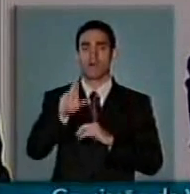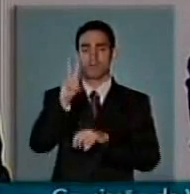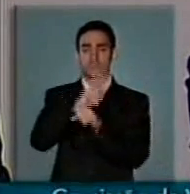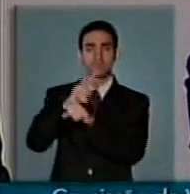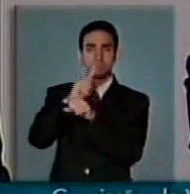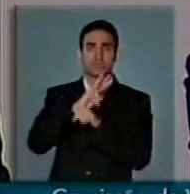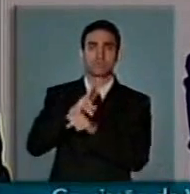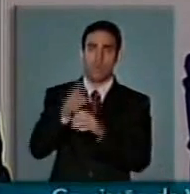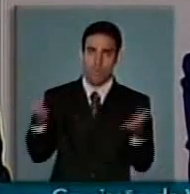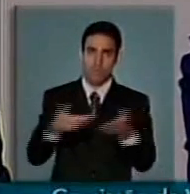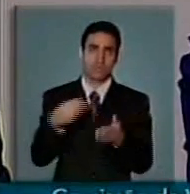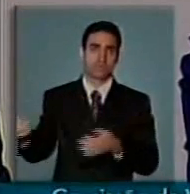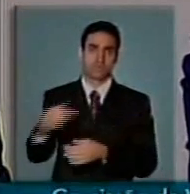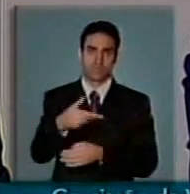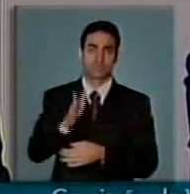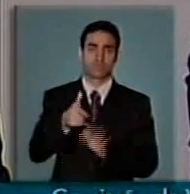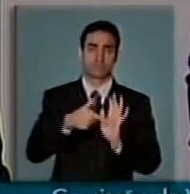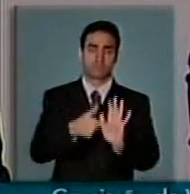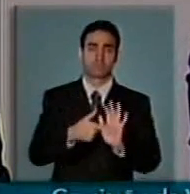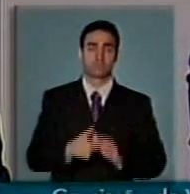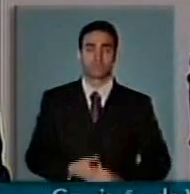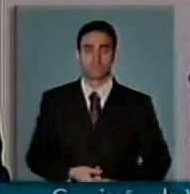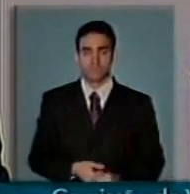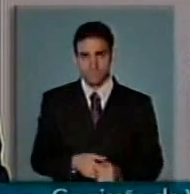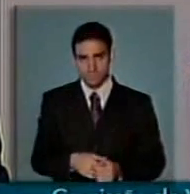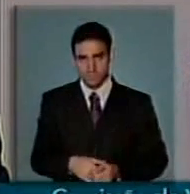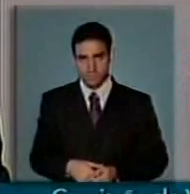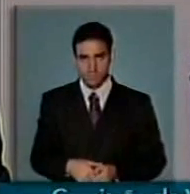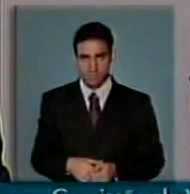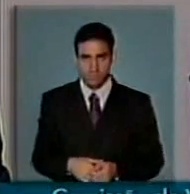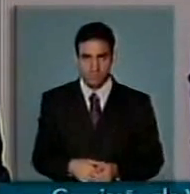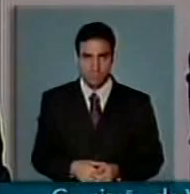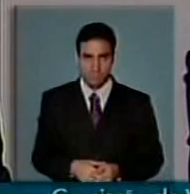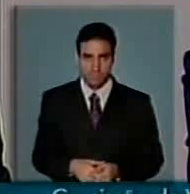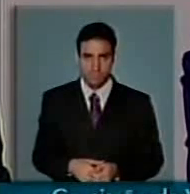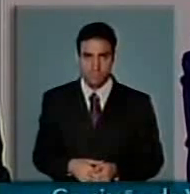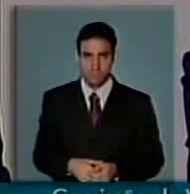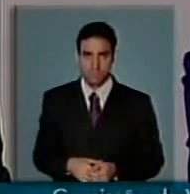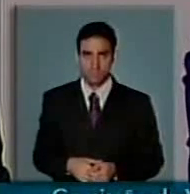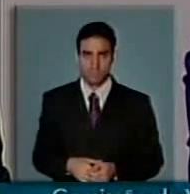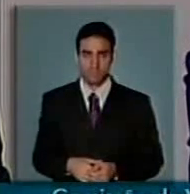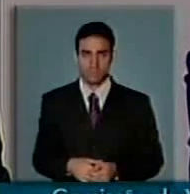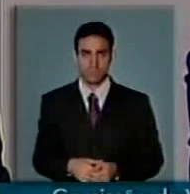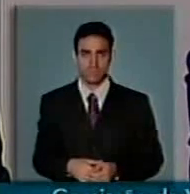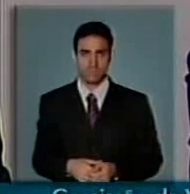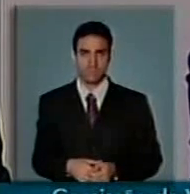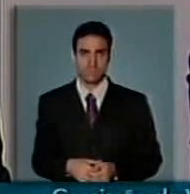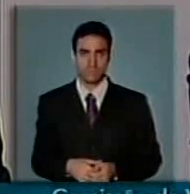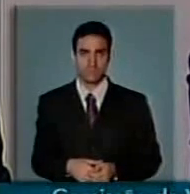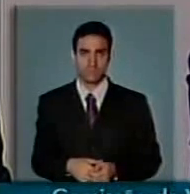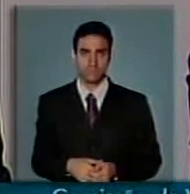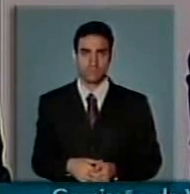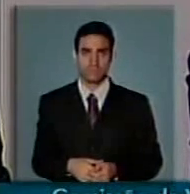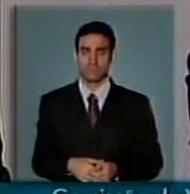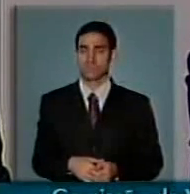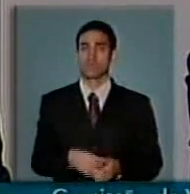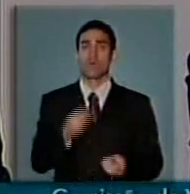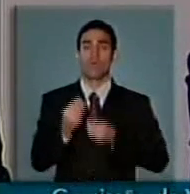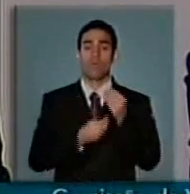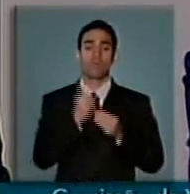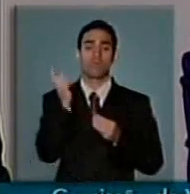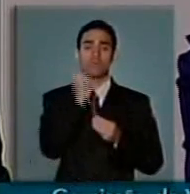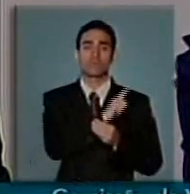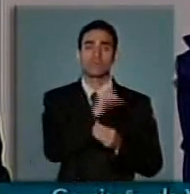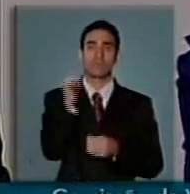acontece. Em relação à parte de o que foi feito para a segurança do tráfego